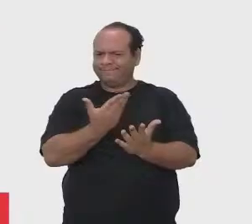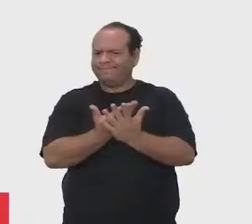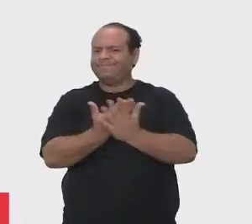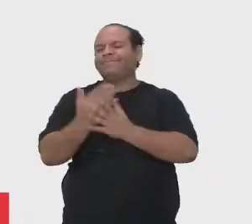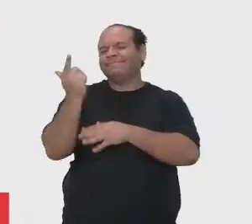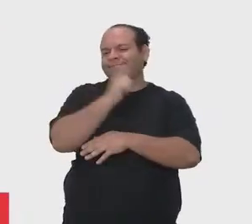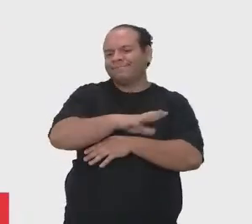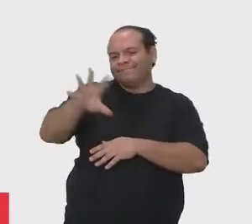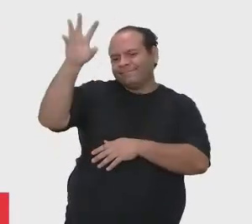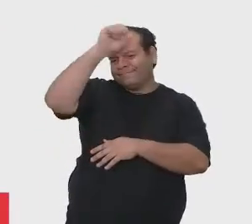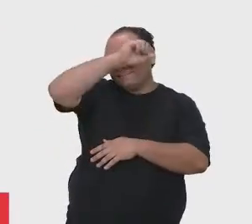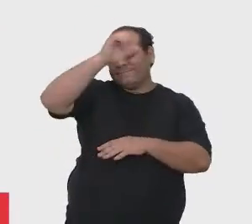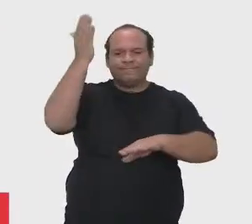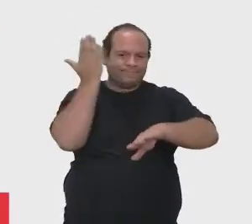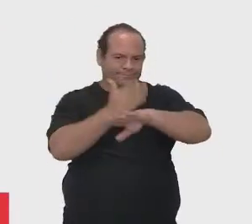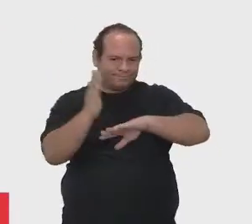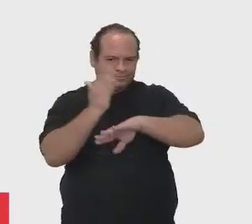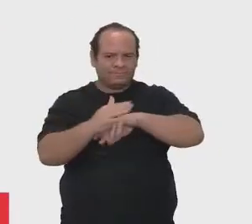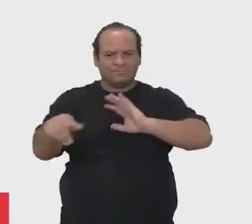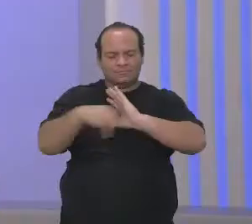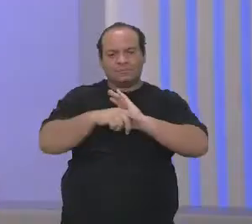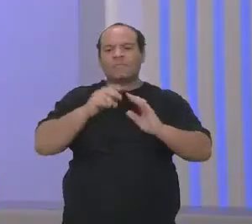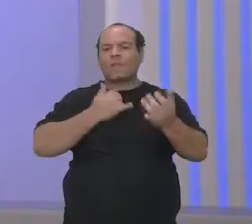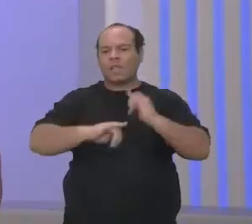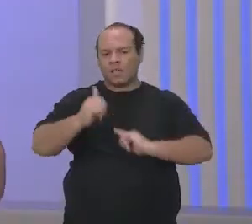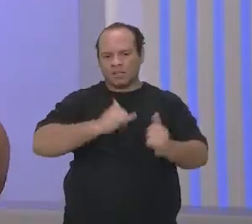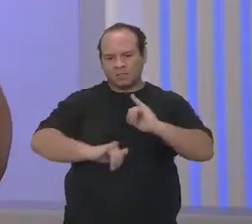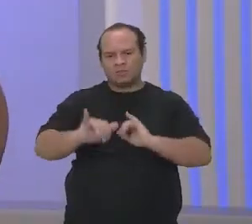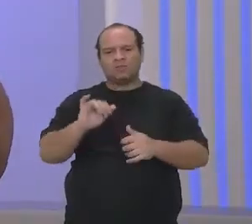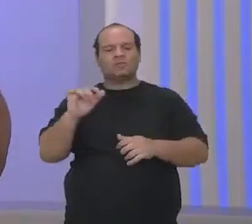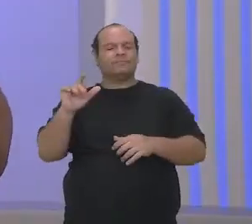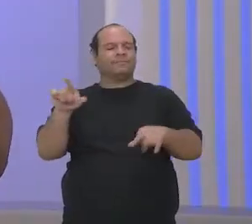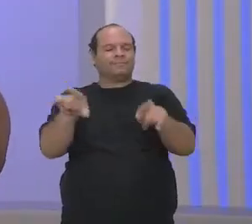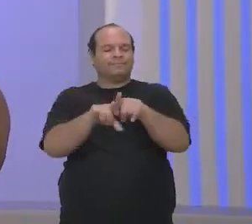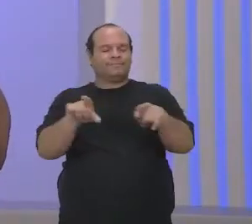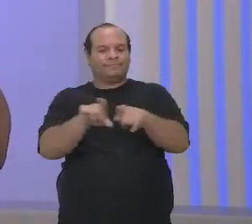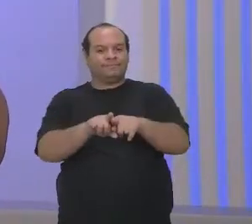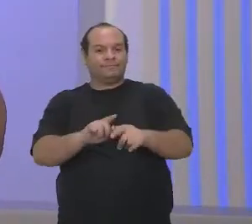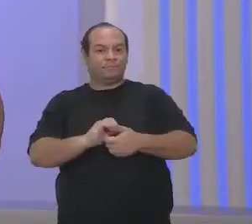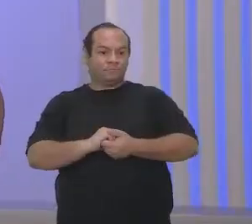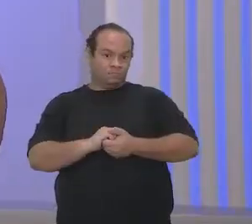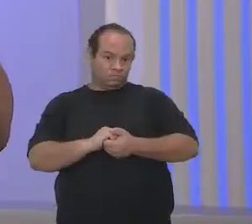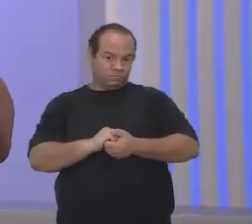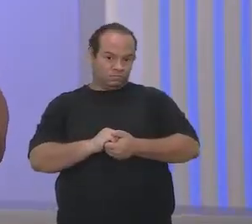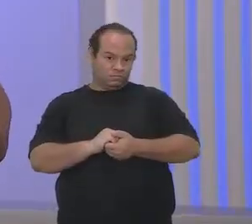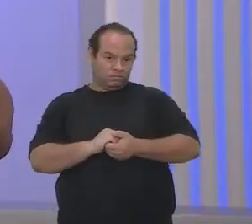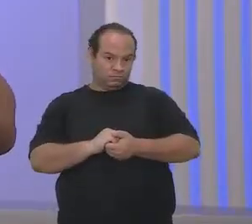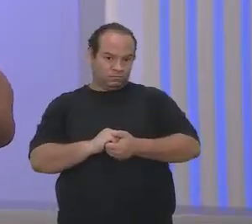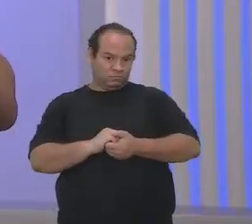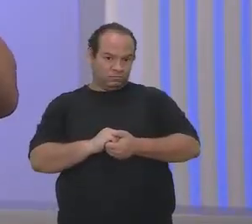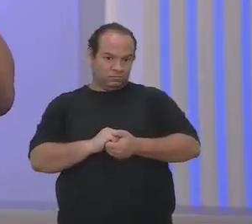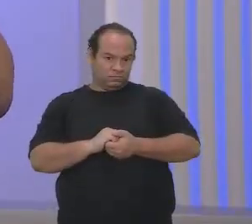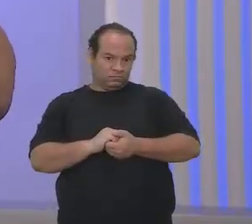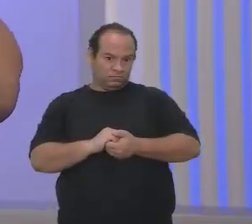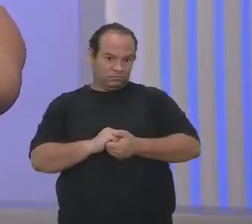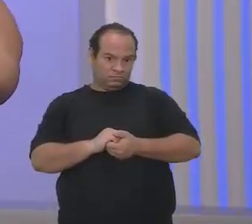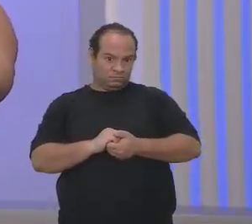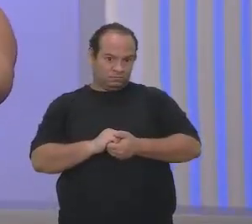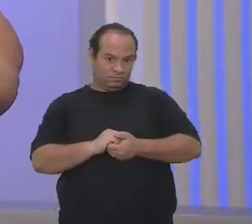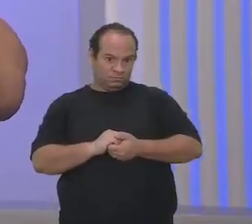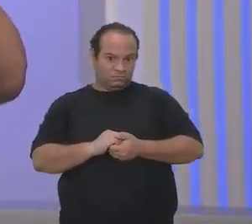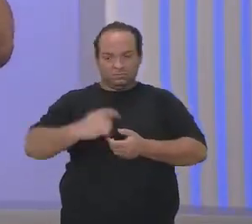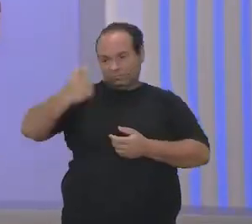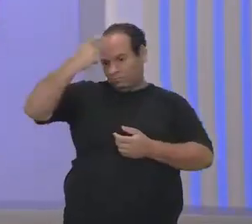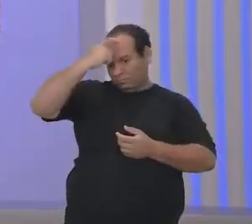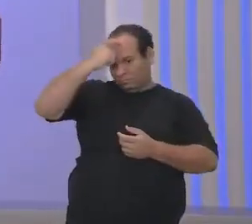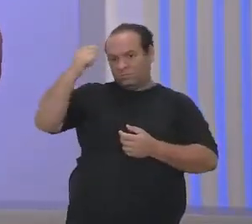essa conscientização sobre a energia e a importância, né, da questão de